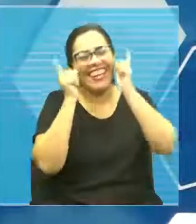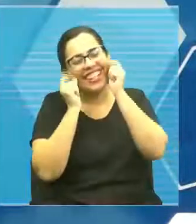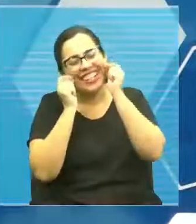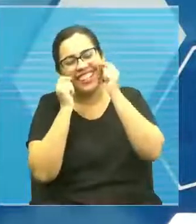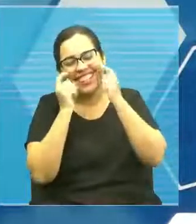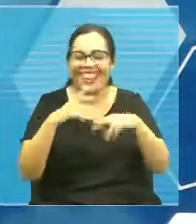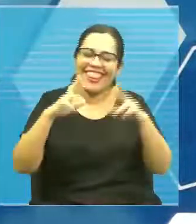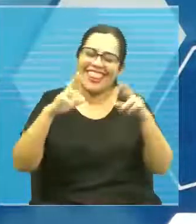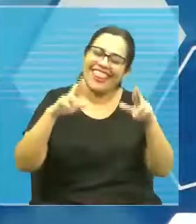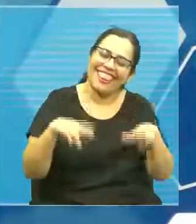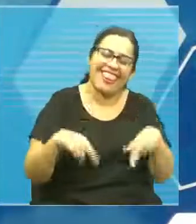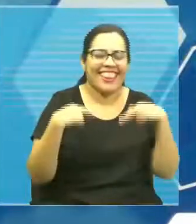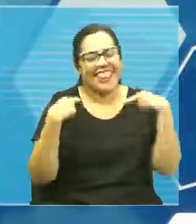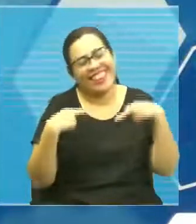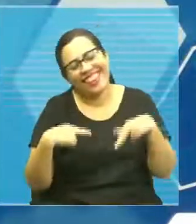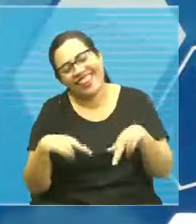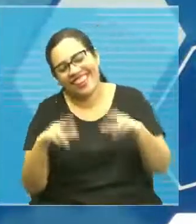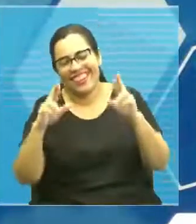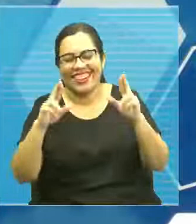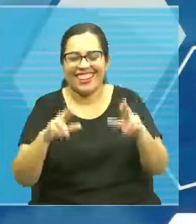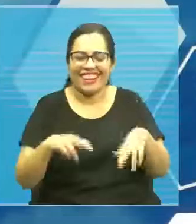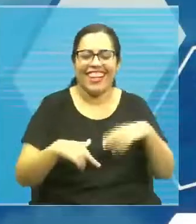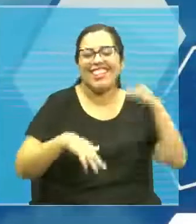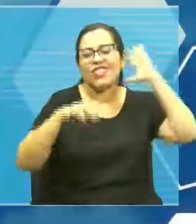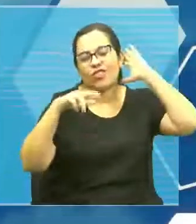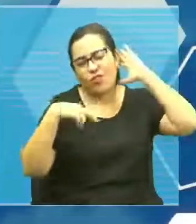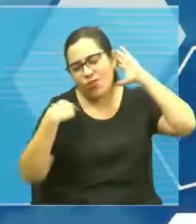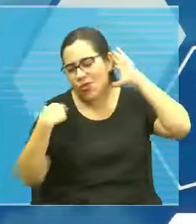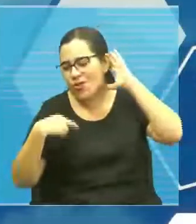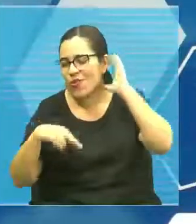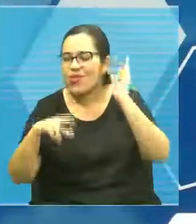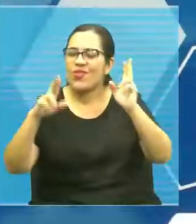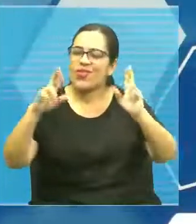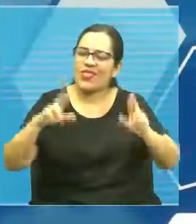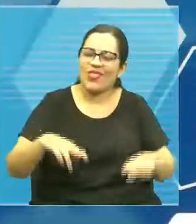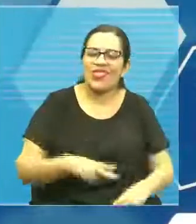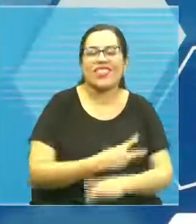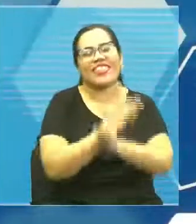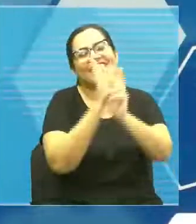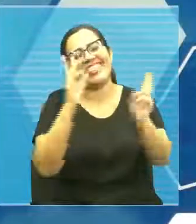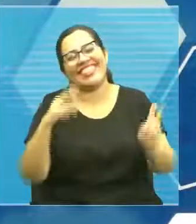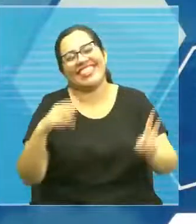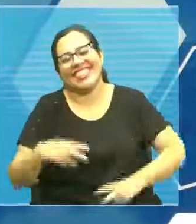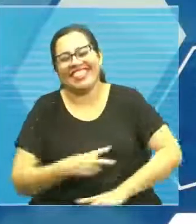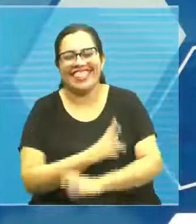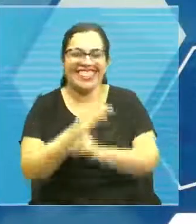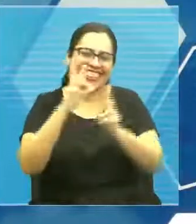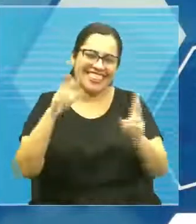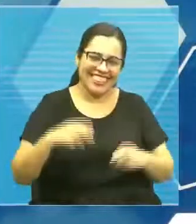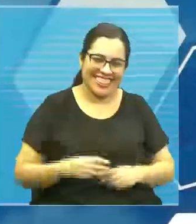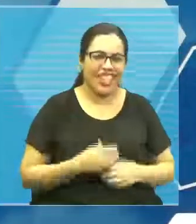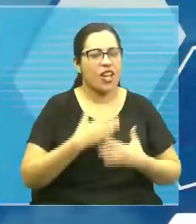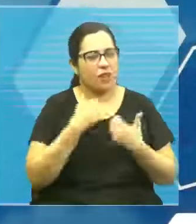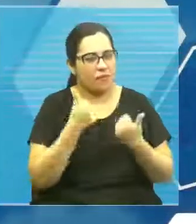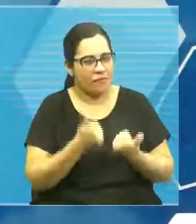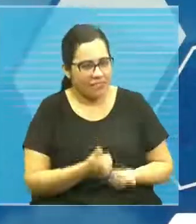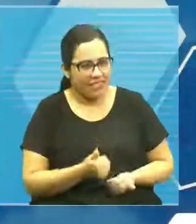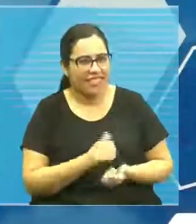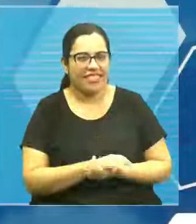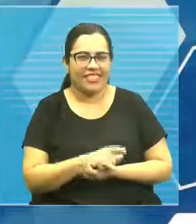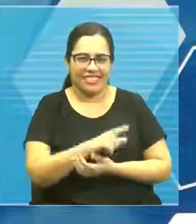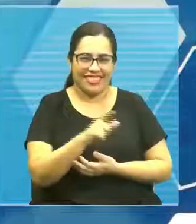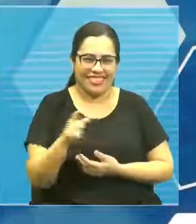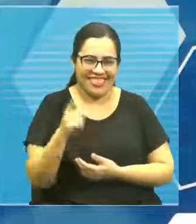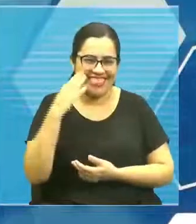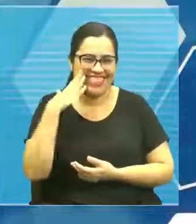tô praticamente, ó. Só sacudindo a rede, botando aqui o ventinho. Não é ruim não, né? Tá vendo, Adriana,